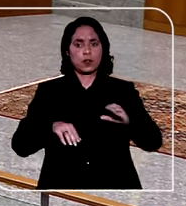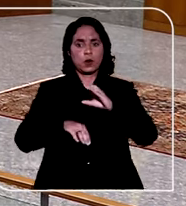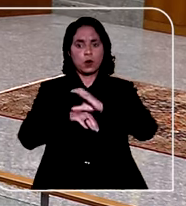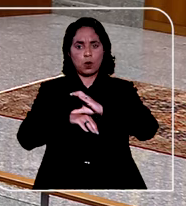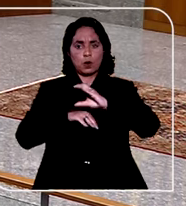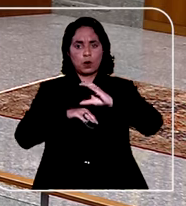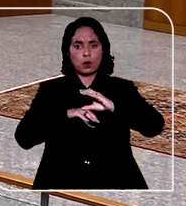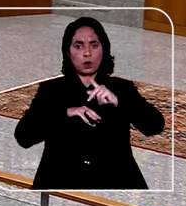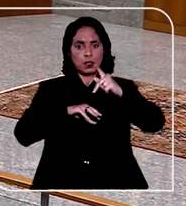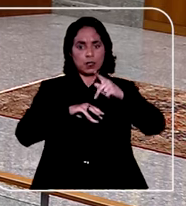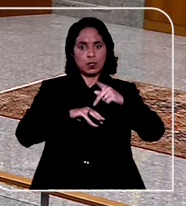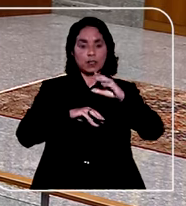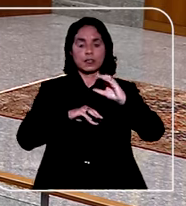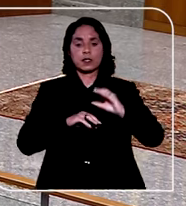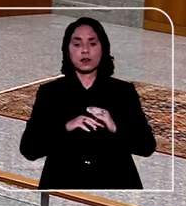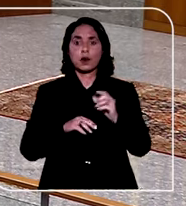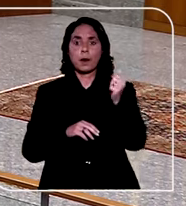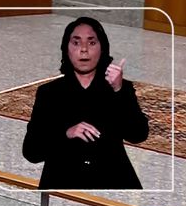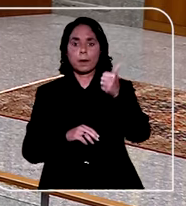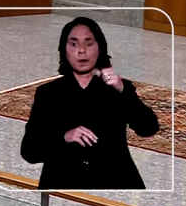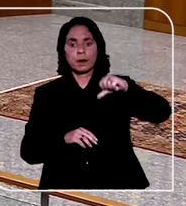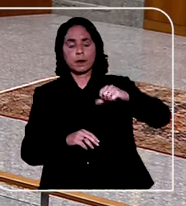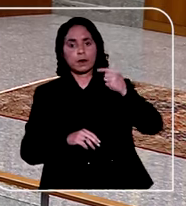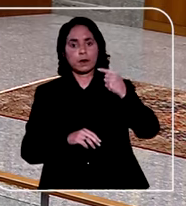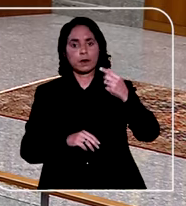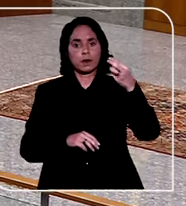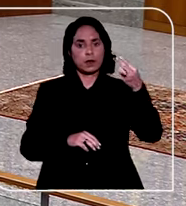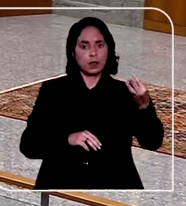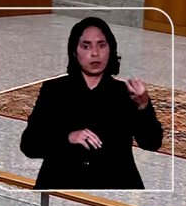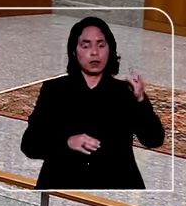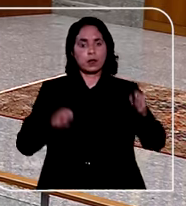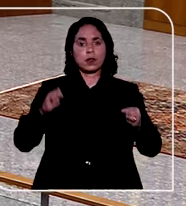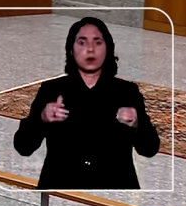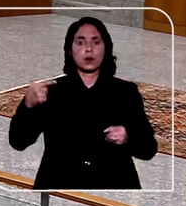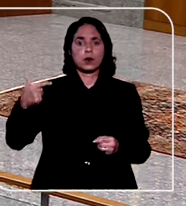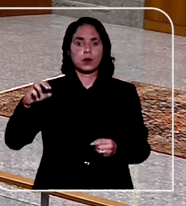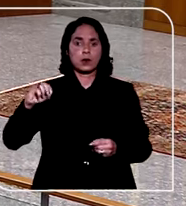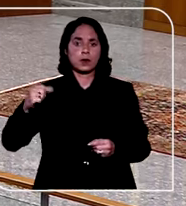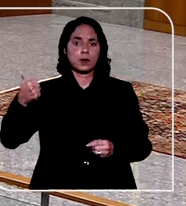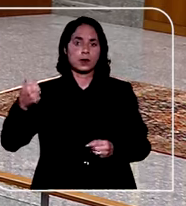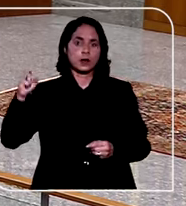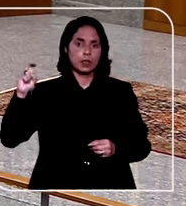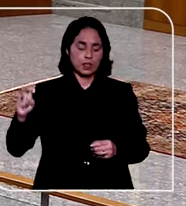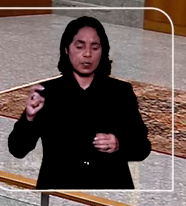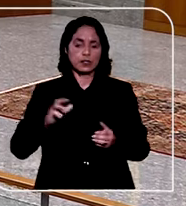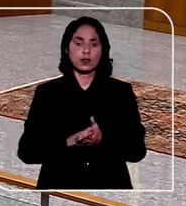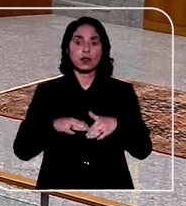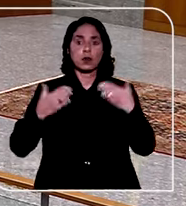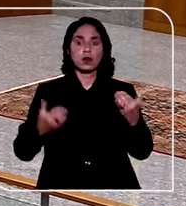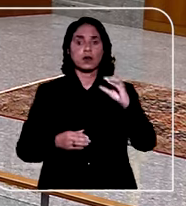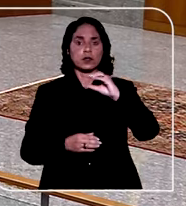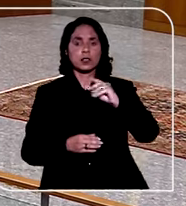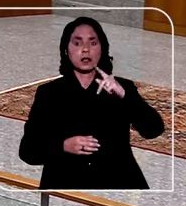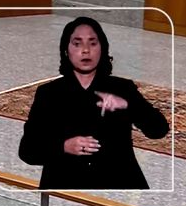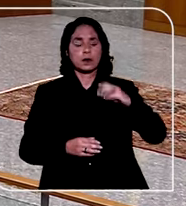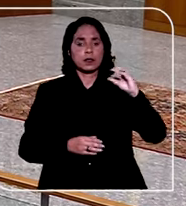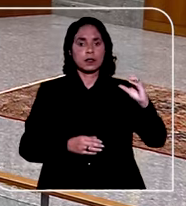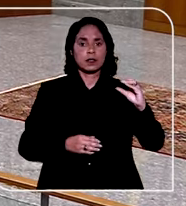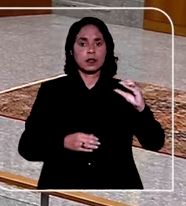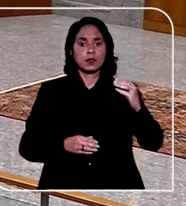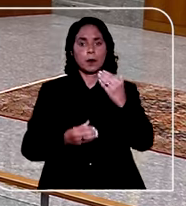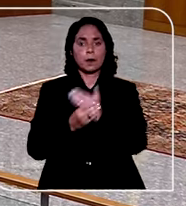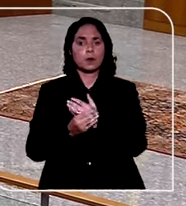Processo Civil de 1973 e o de 2015 segundo o magistrado com o novo CPC existe apenas um